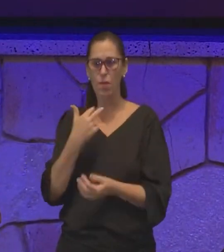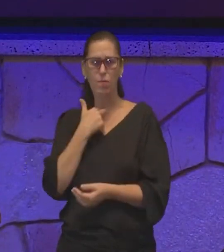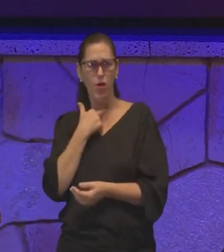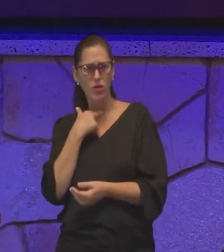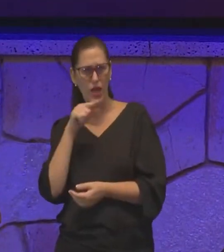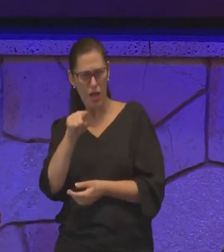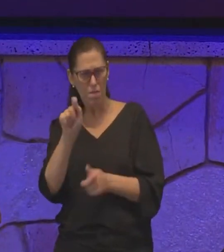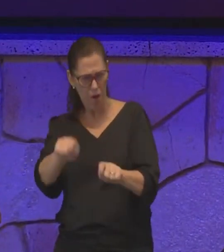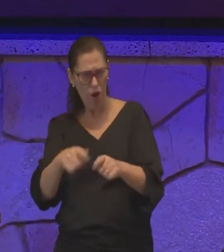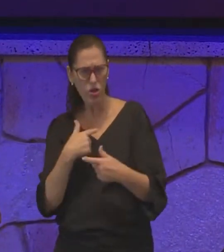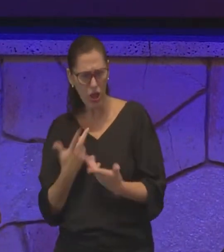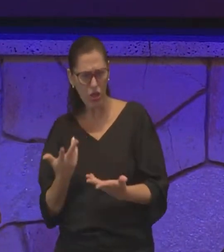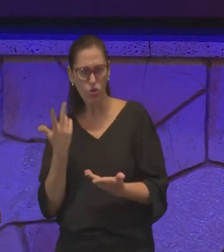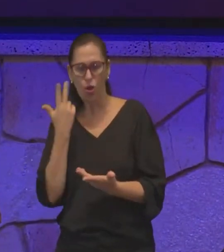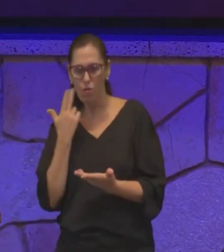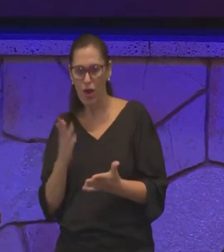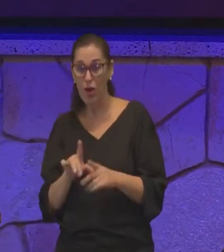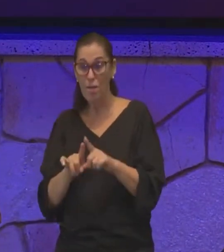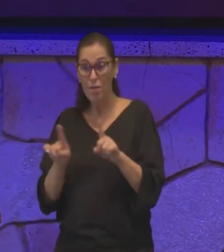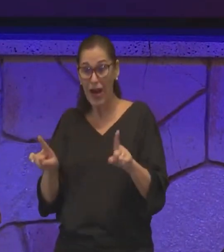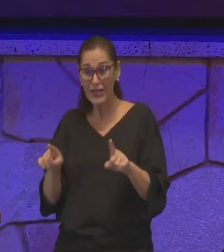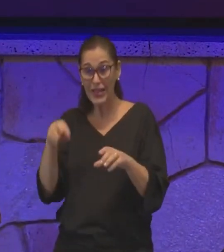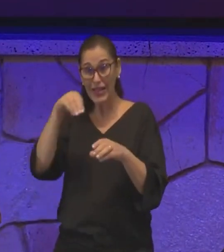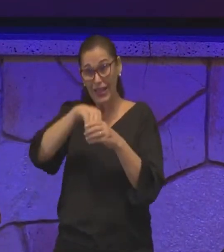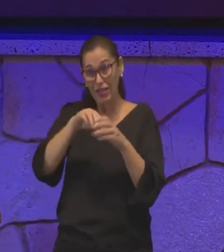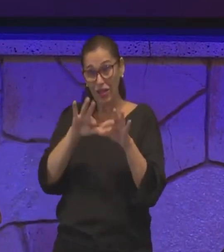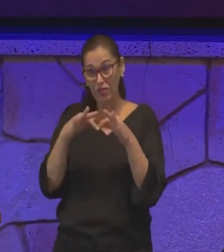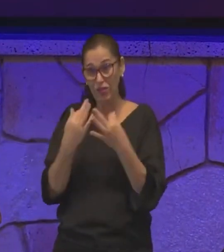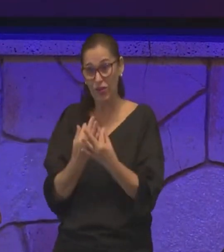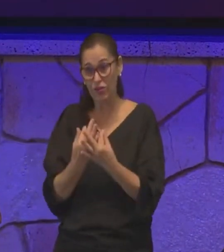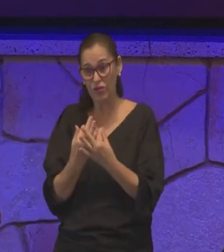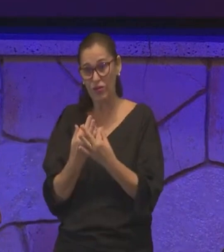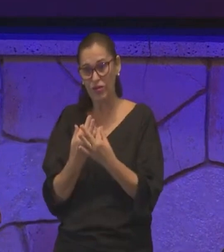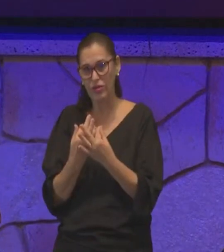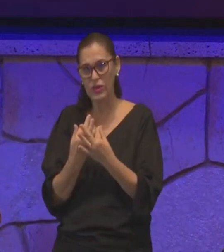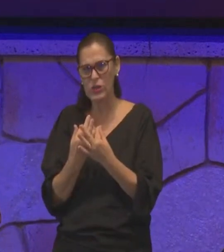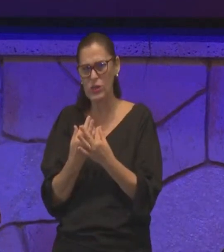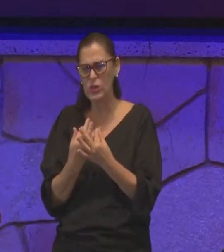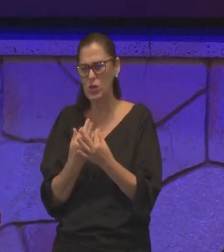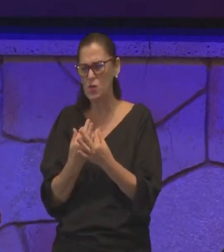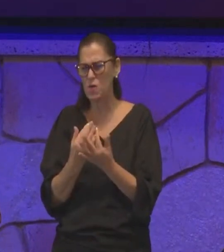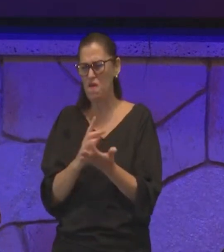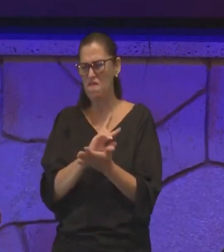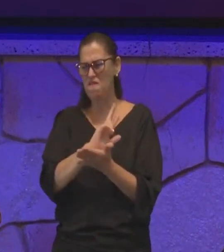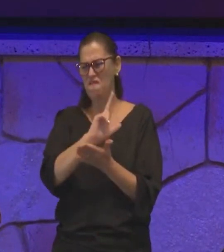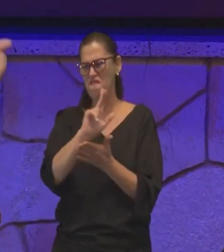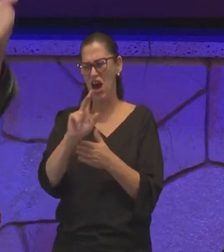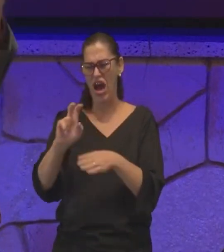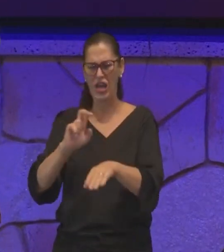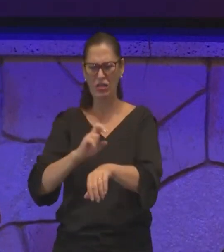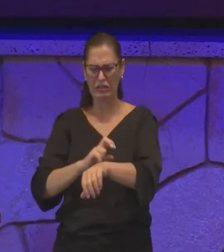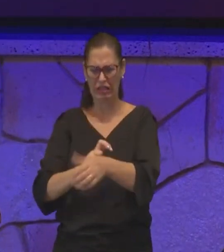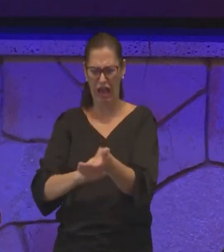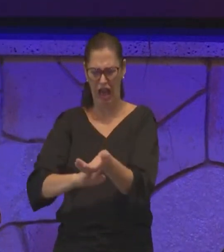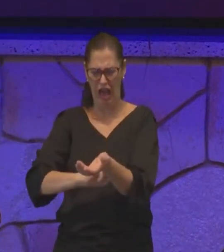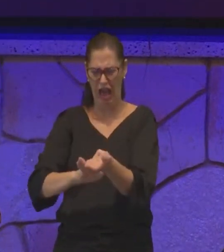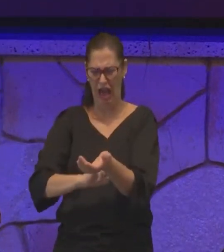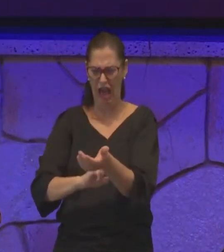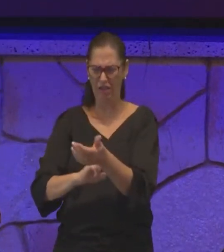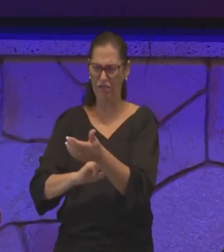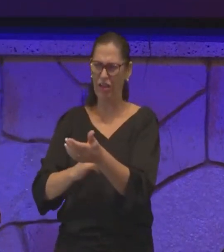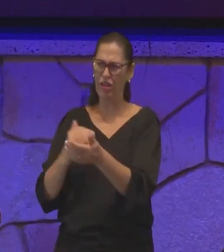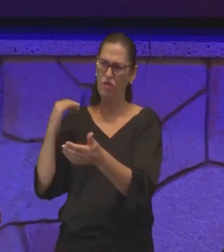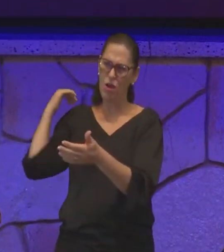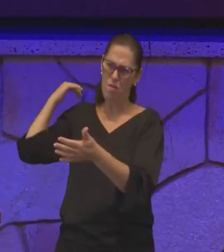coisas normais. Mas nessa família há muitas coisas gravosas, que vêm de longa data, que precisavam ser resolvidas e